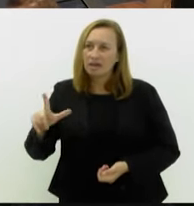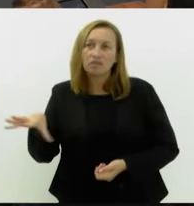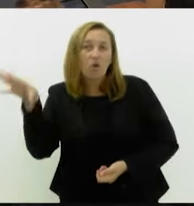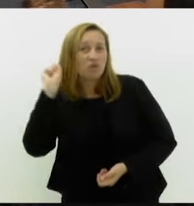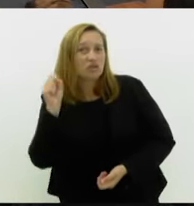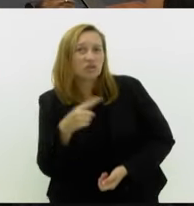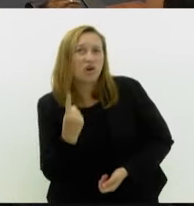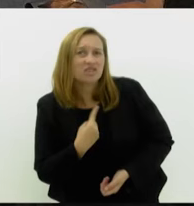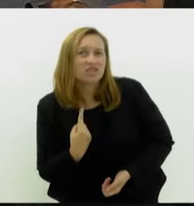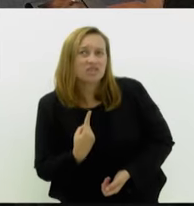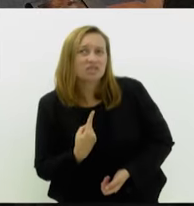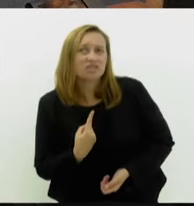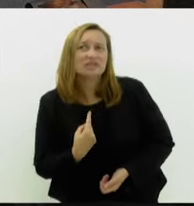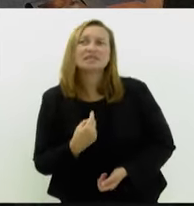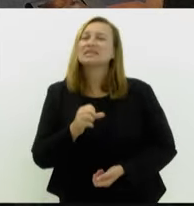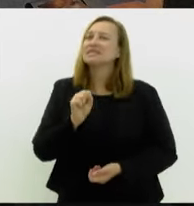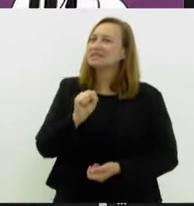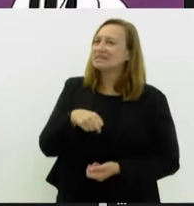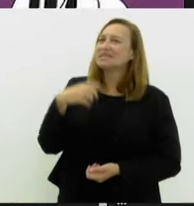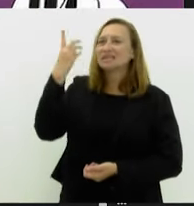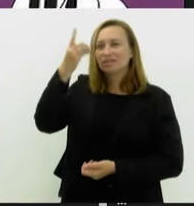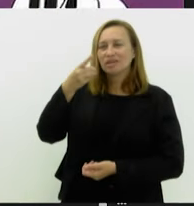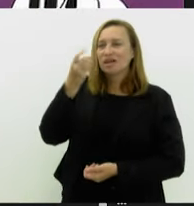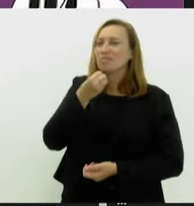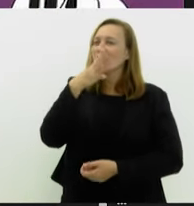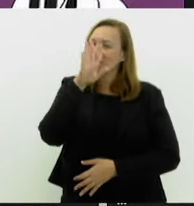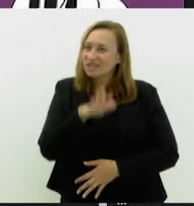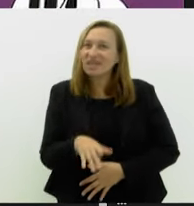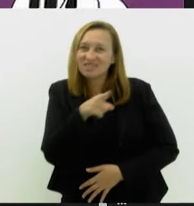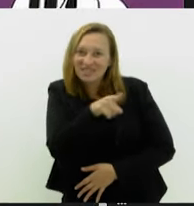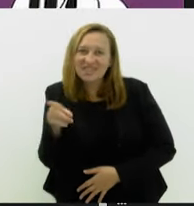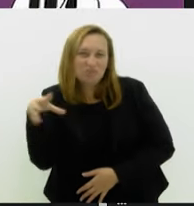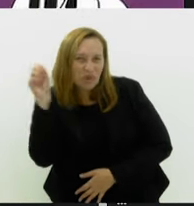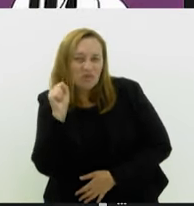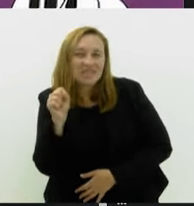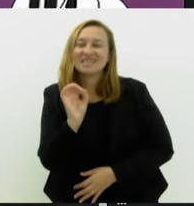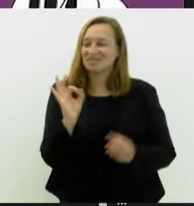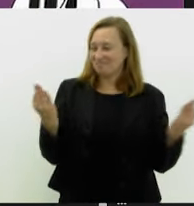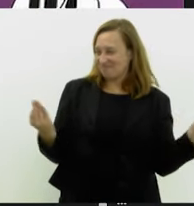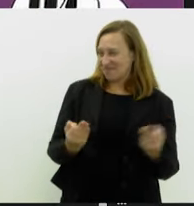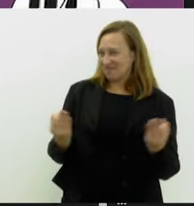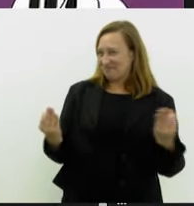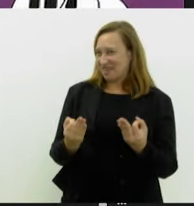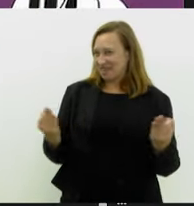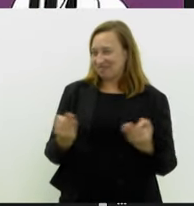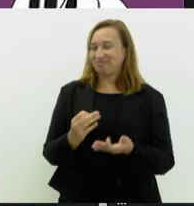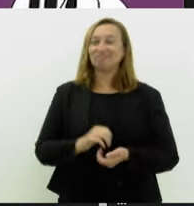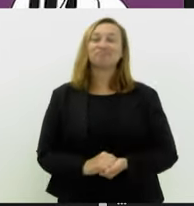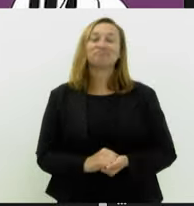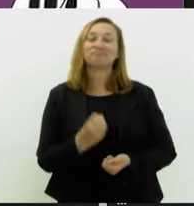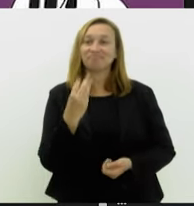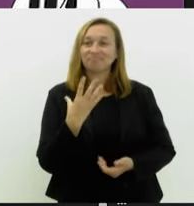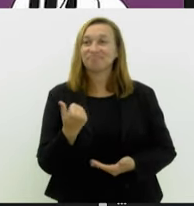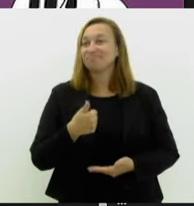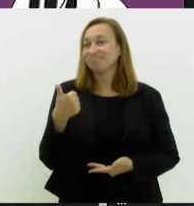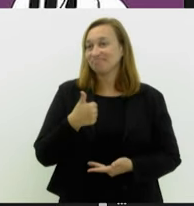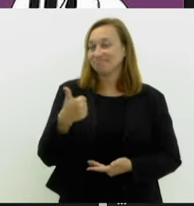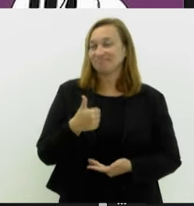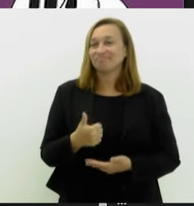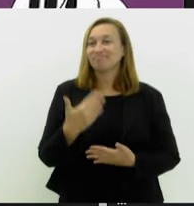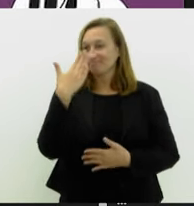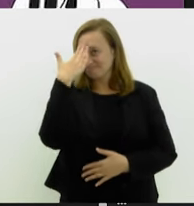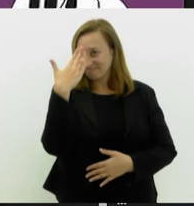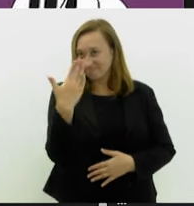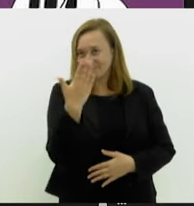ouvindo Tô ouvindo deputada Boa tarde estão me ouvindo perfeitamente bem Então primeiramente eu quero